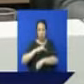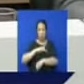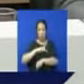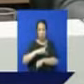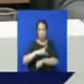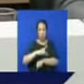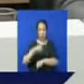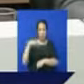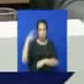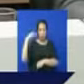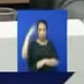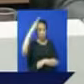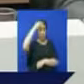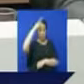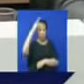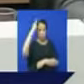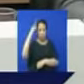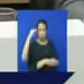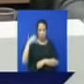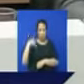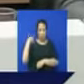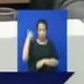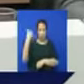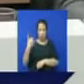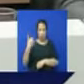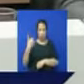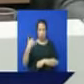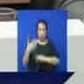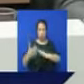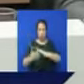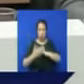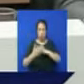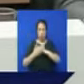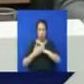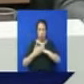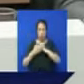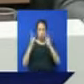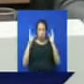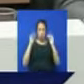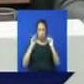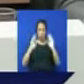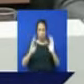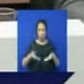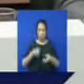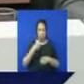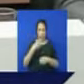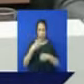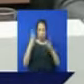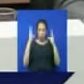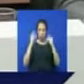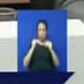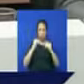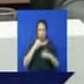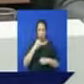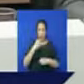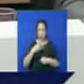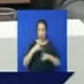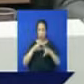honra podendo me auxiliar na noite de hoje. Uma boa noite, uma boa sessão a